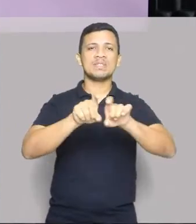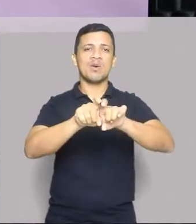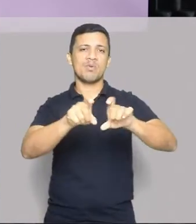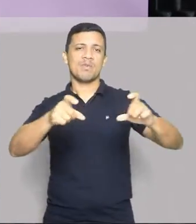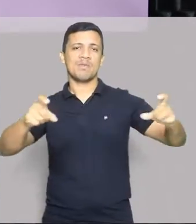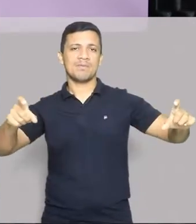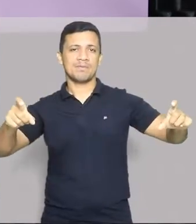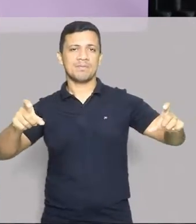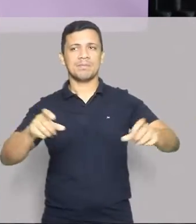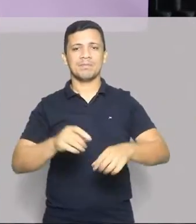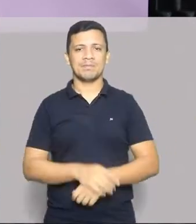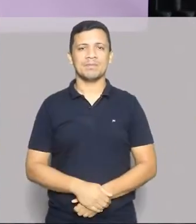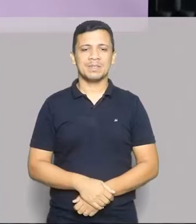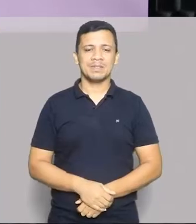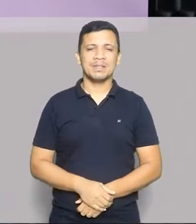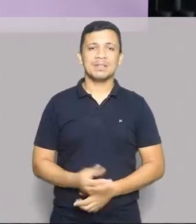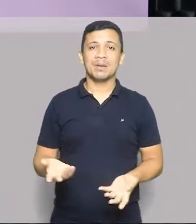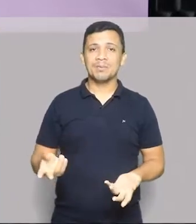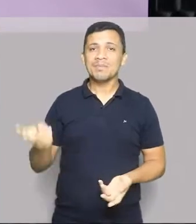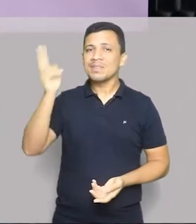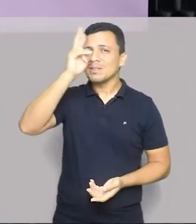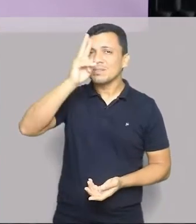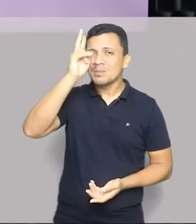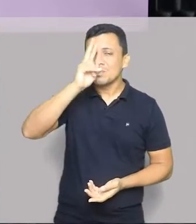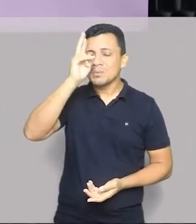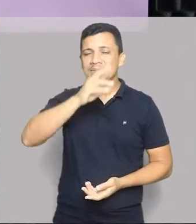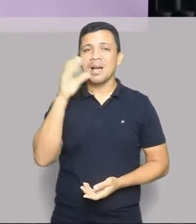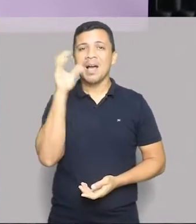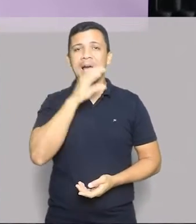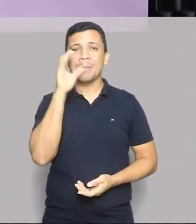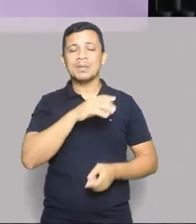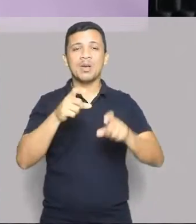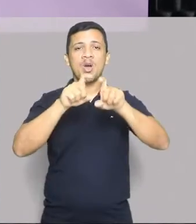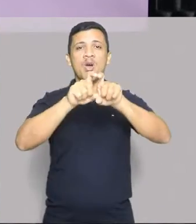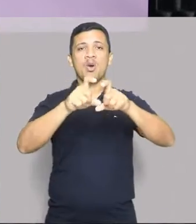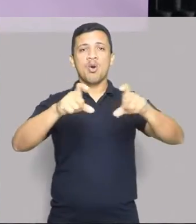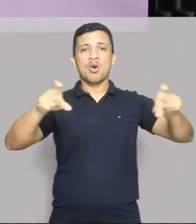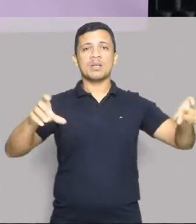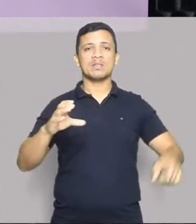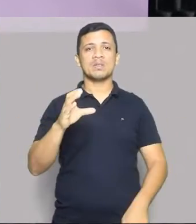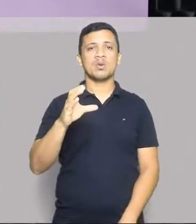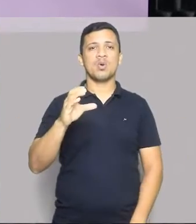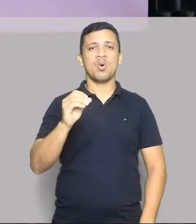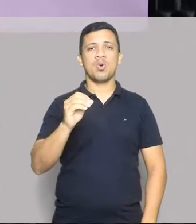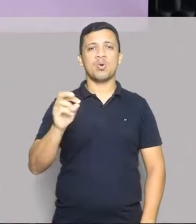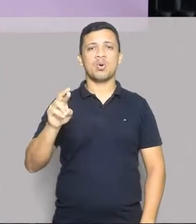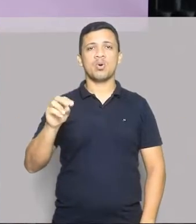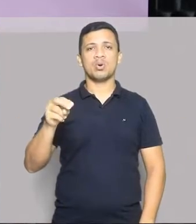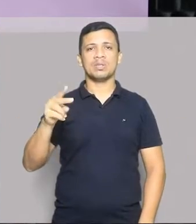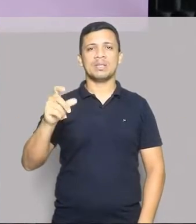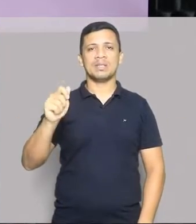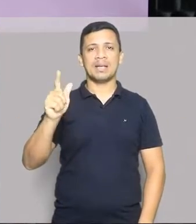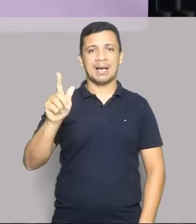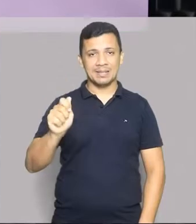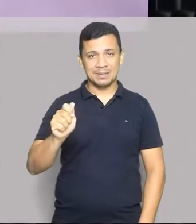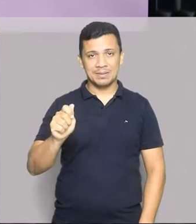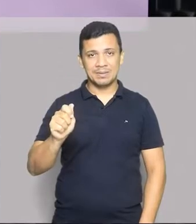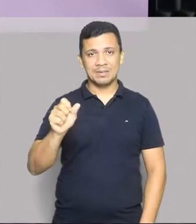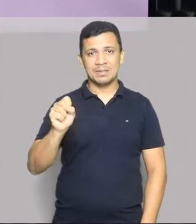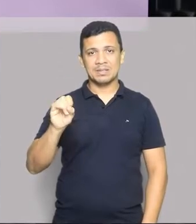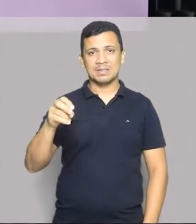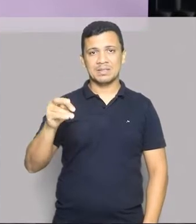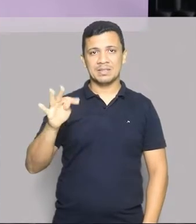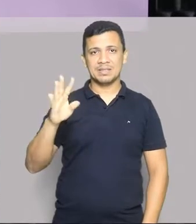conclusão, certo? Então relembramos aqui rapidamente as orações coordenadas sindéticas: